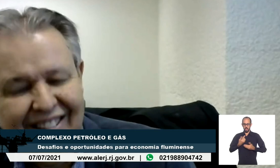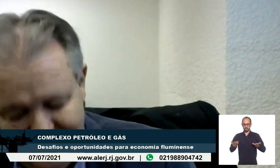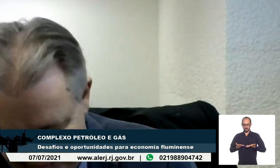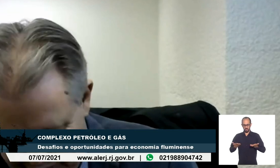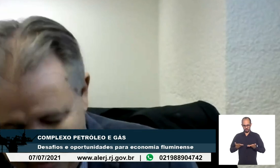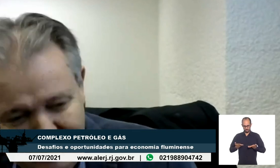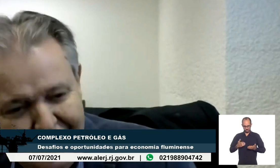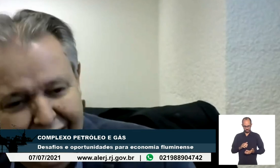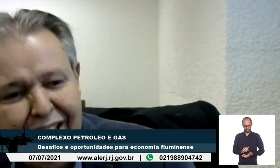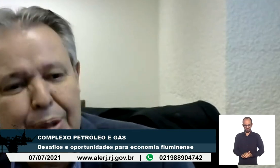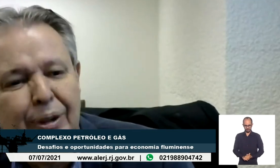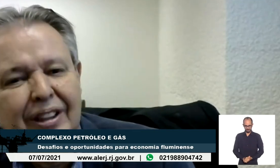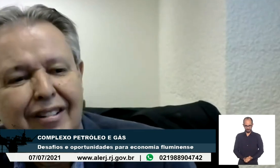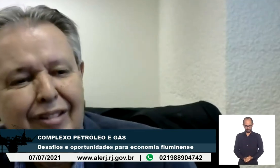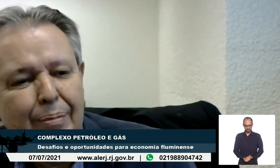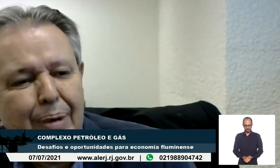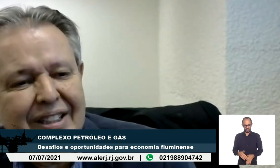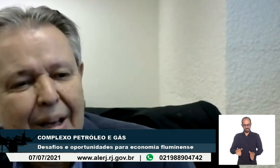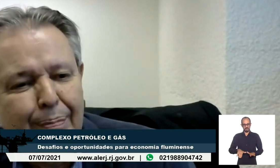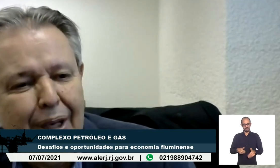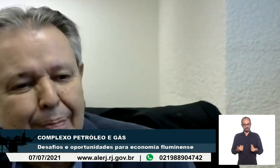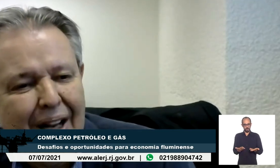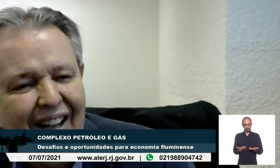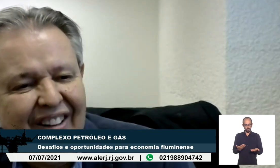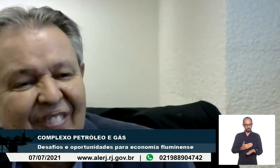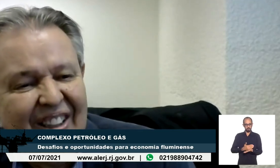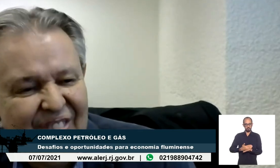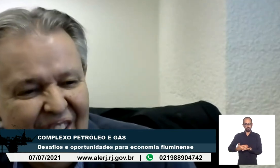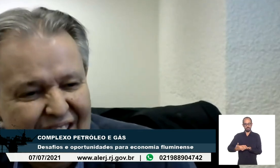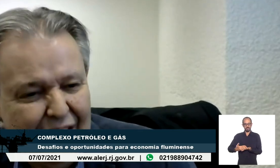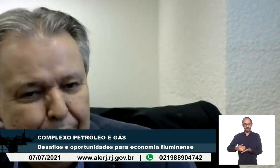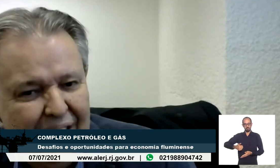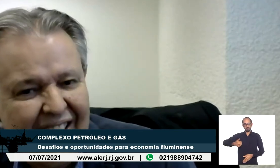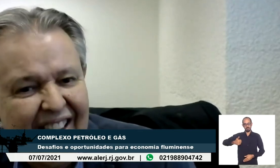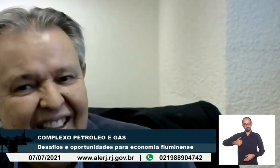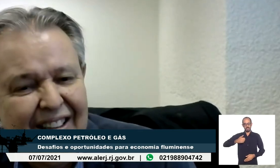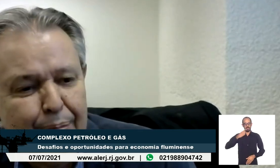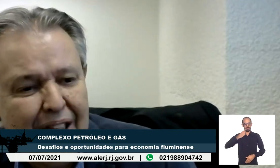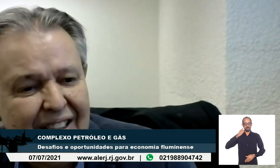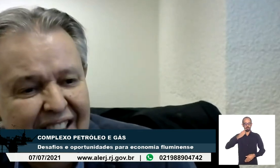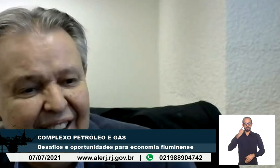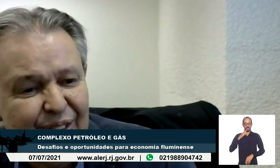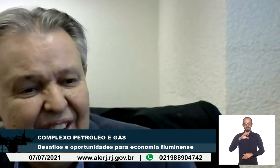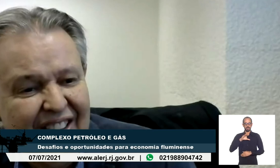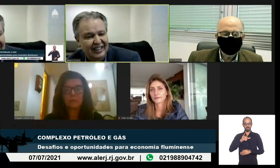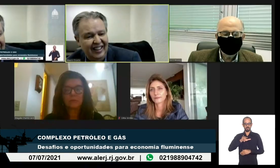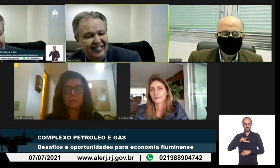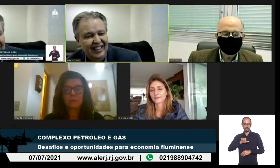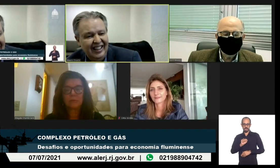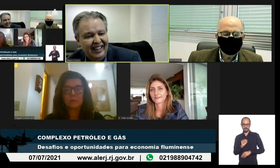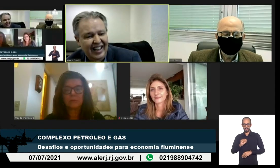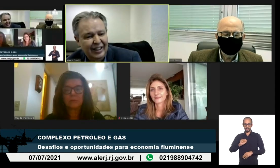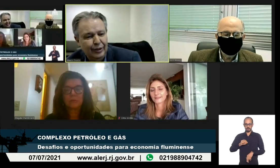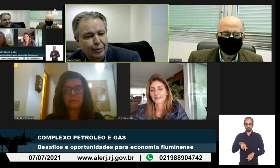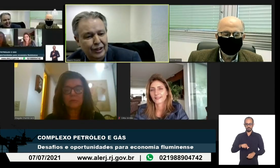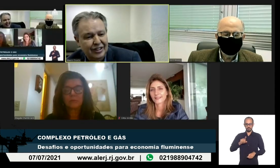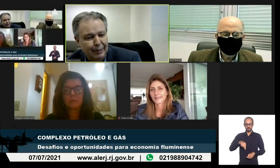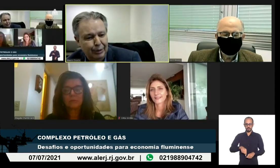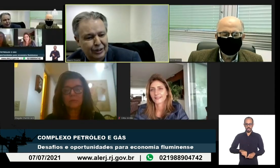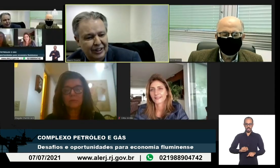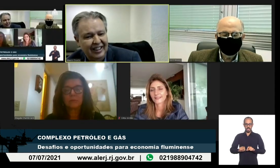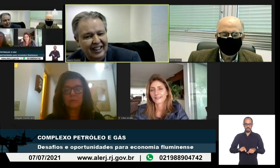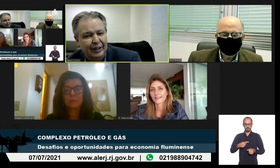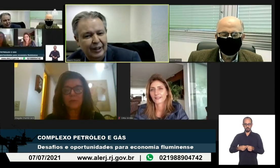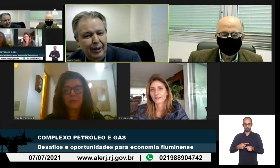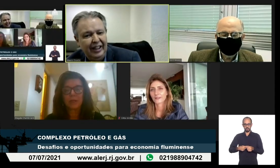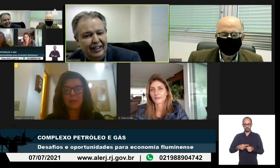o cavalheirismo, vamos passar a primeira palavra para a nossa deputada aqui, a deputada Sérgio Jordão, que é do município